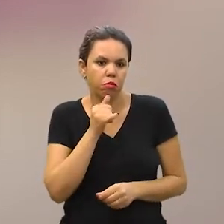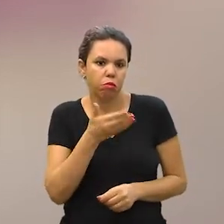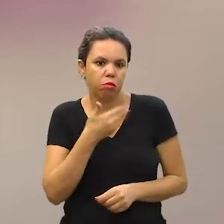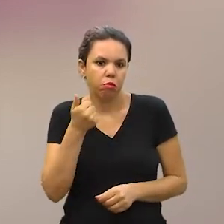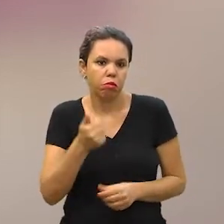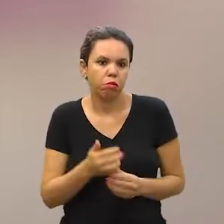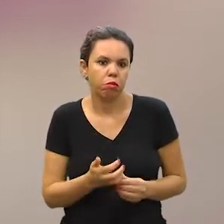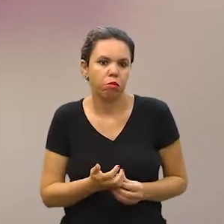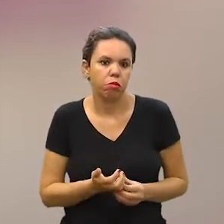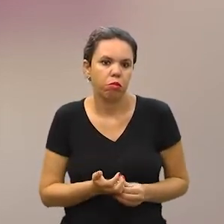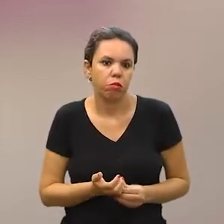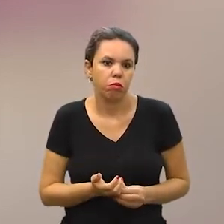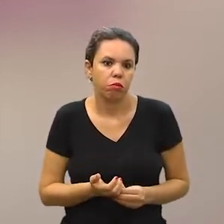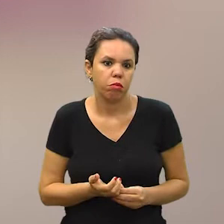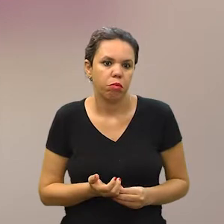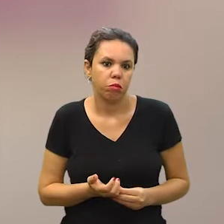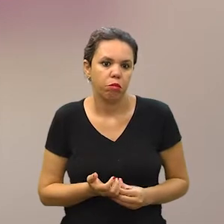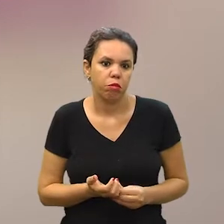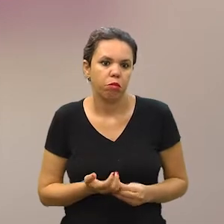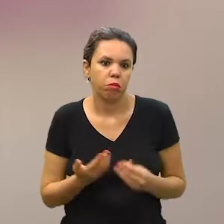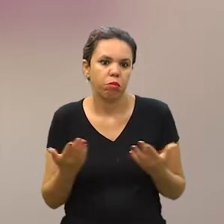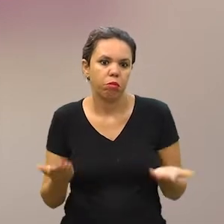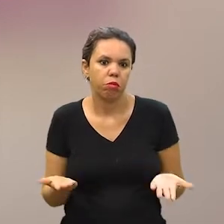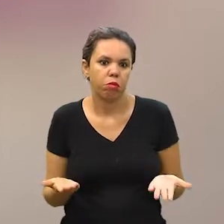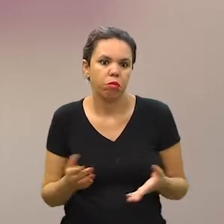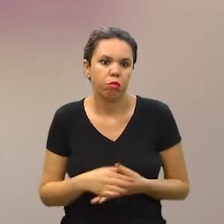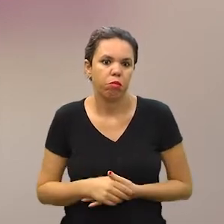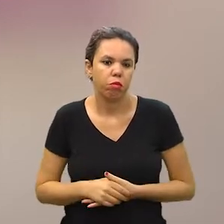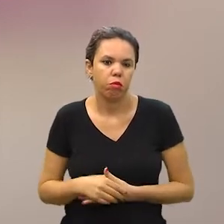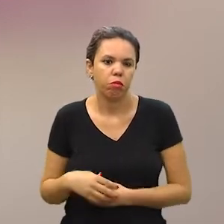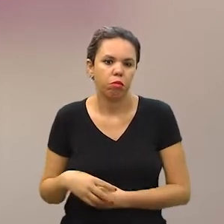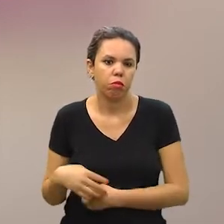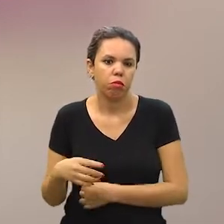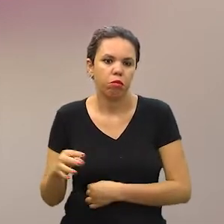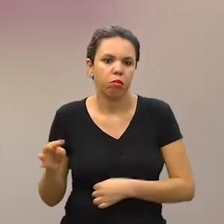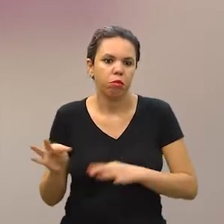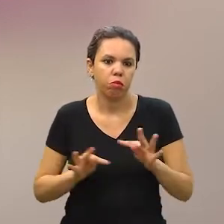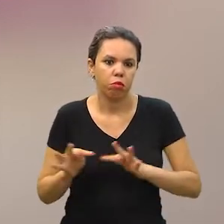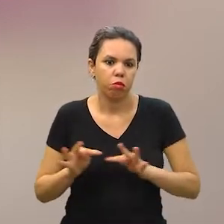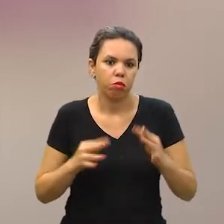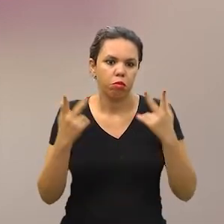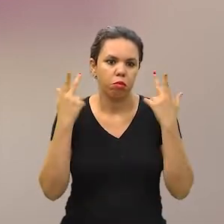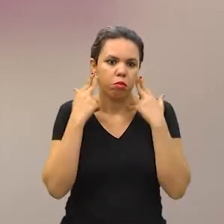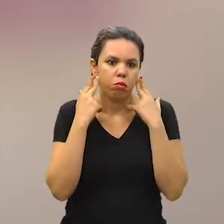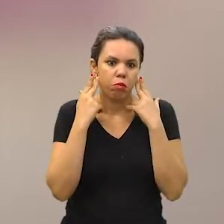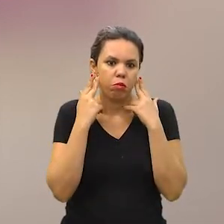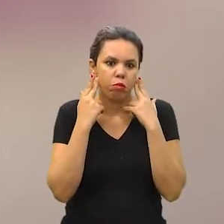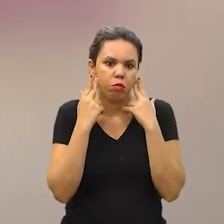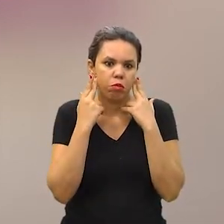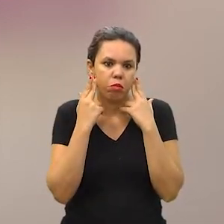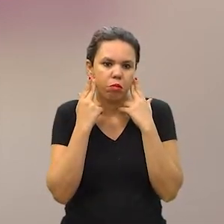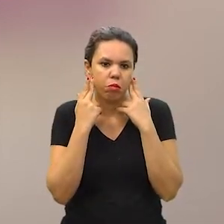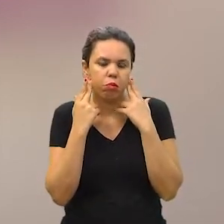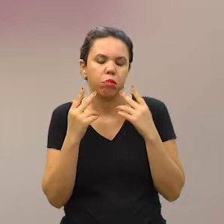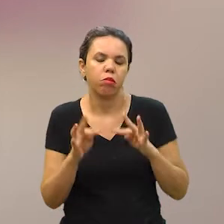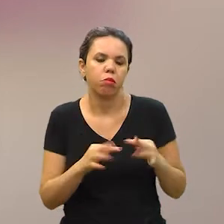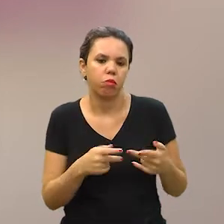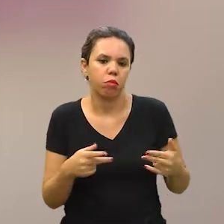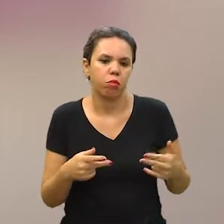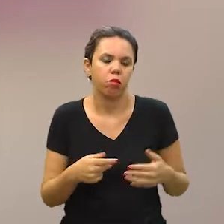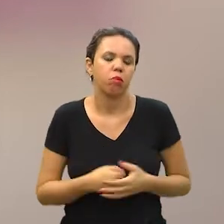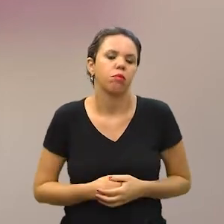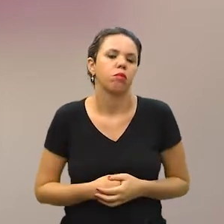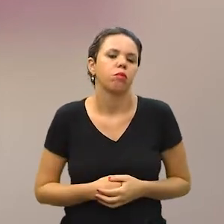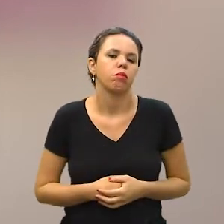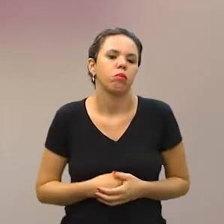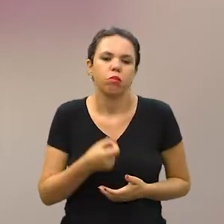Uma melhora, né? Desse quadro. E aí, nós tratamos normalmente com uma associação de tratamentos,